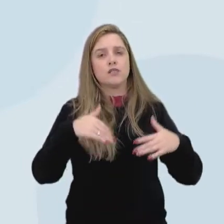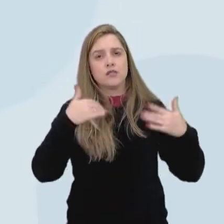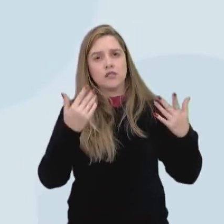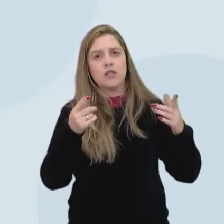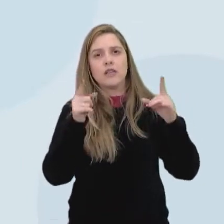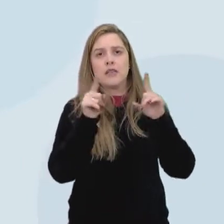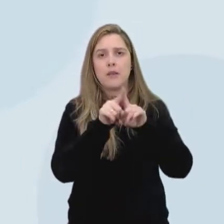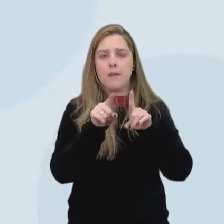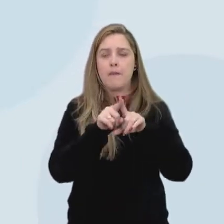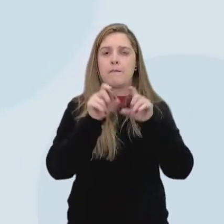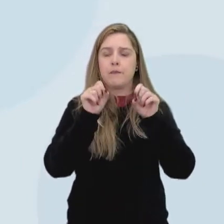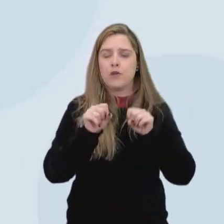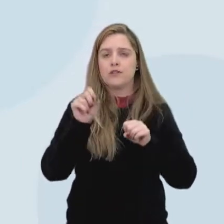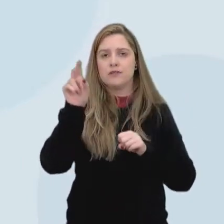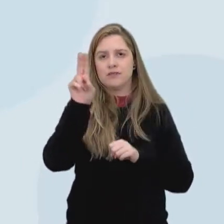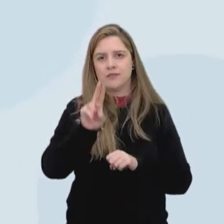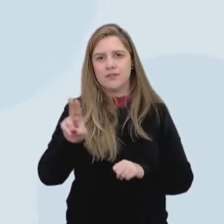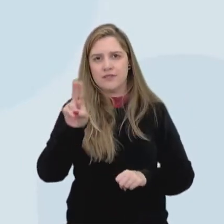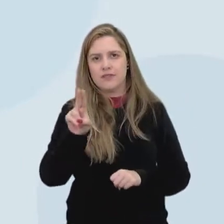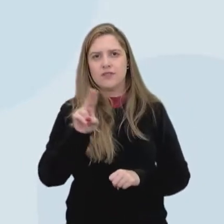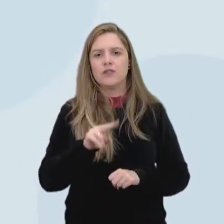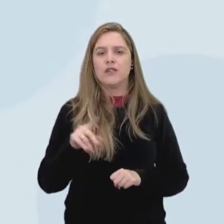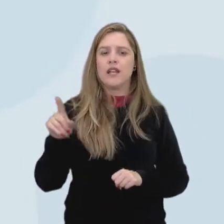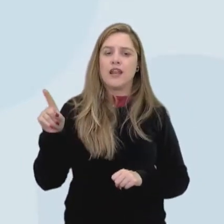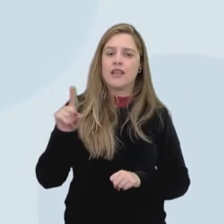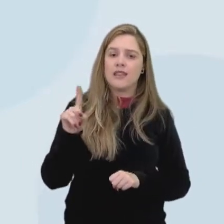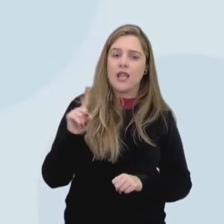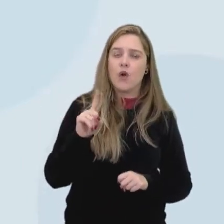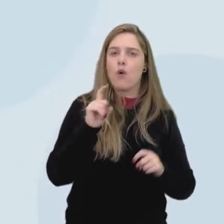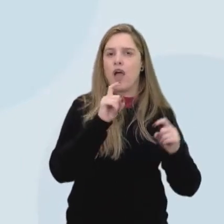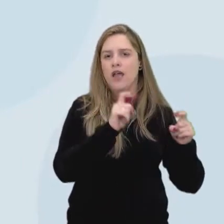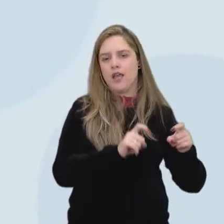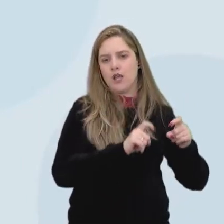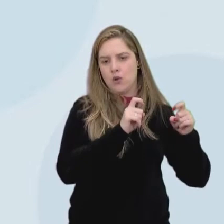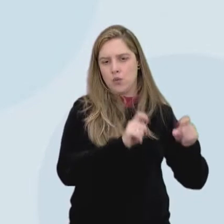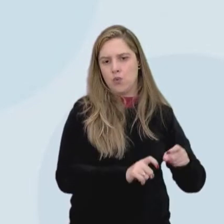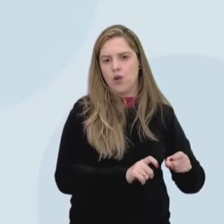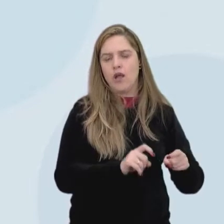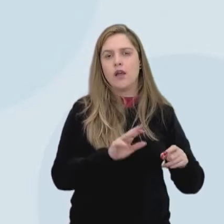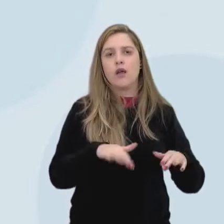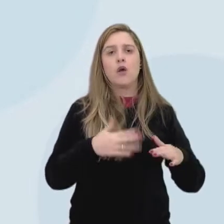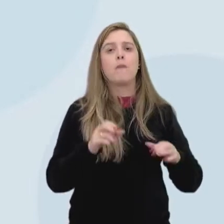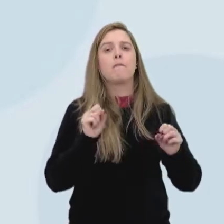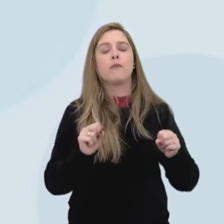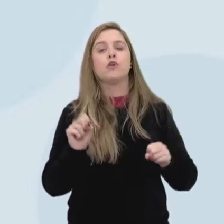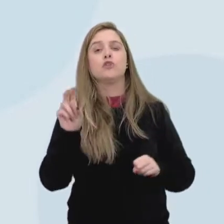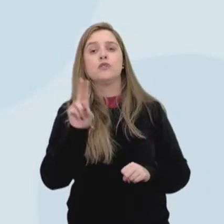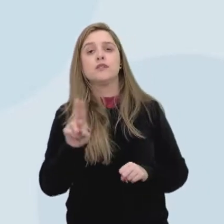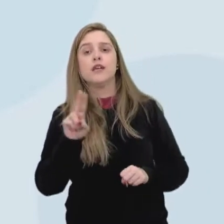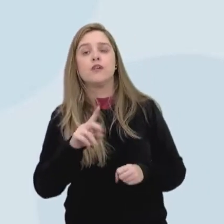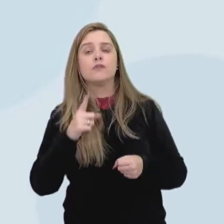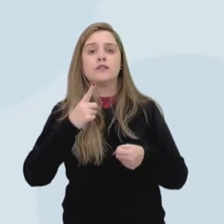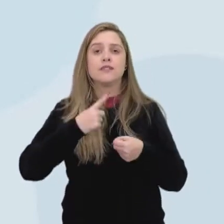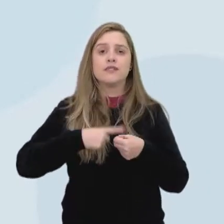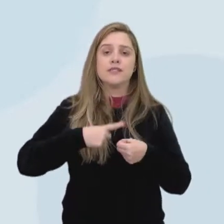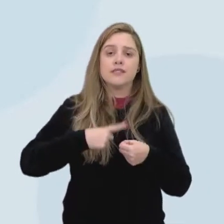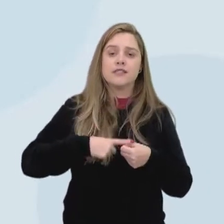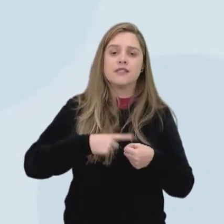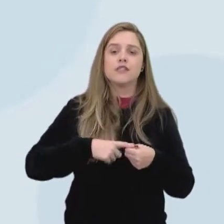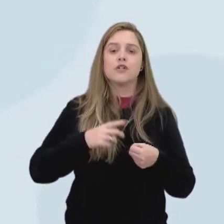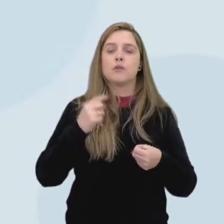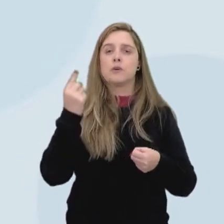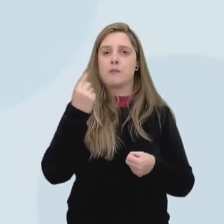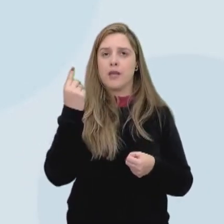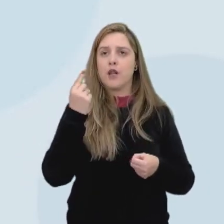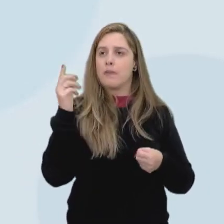agrotóxicos podem ser utilizados em áreas não agrícolas. Pode ser utilizado na cidade, né, como a gente colocou anteriormente,